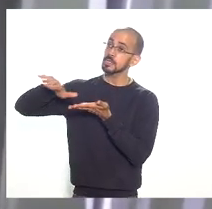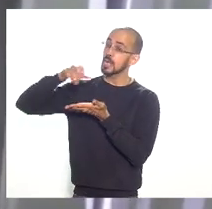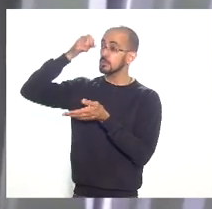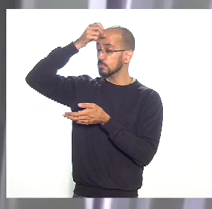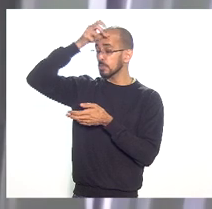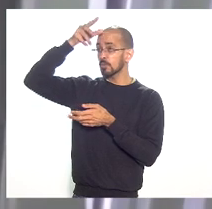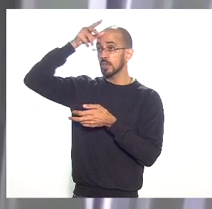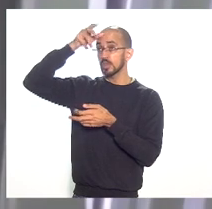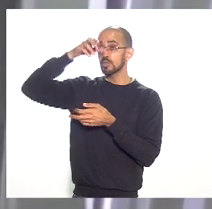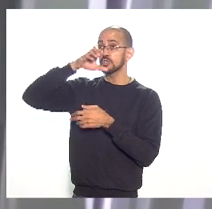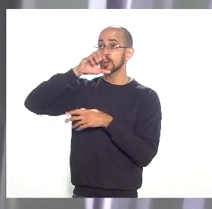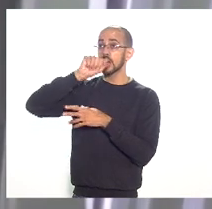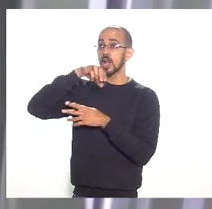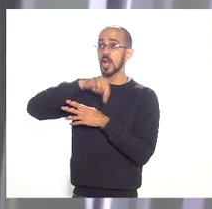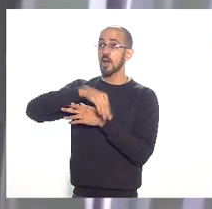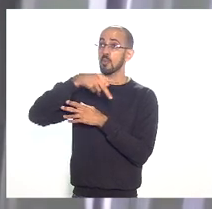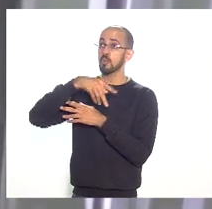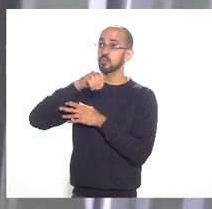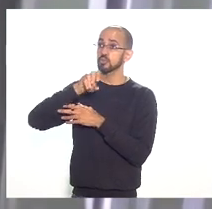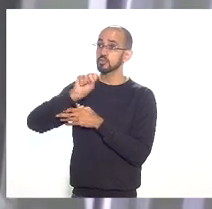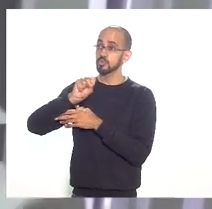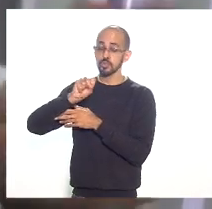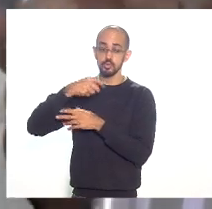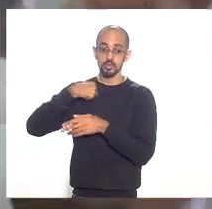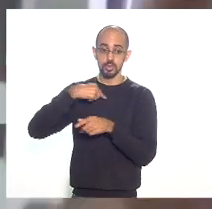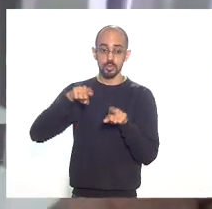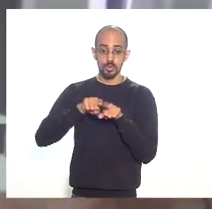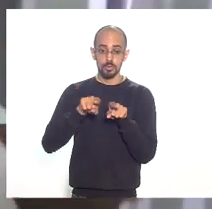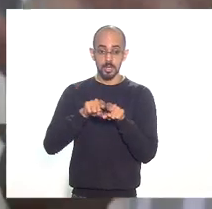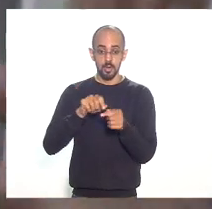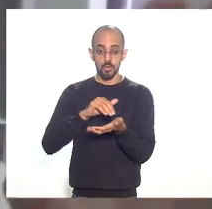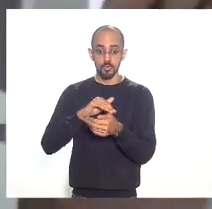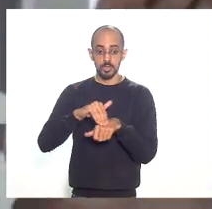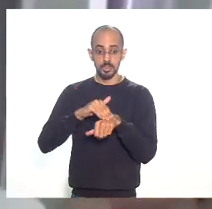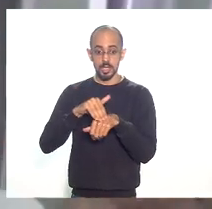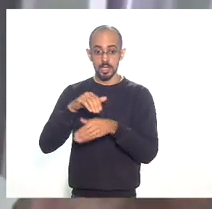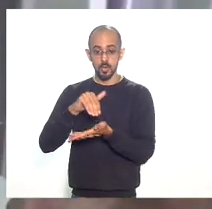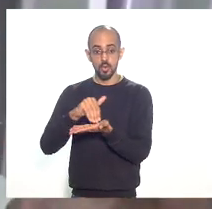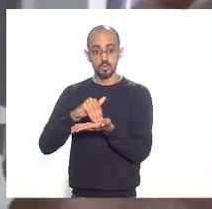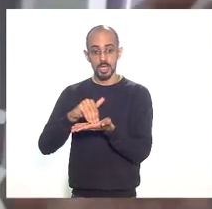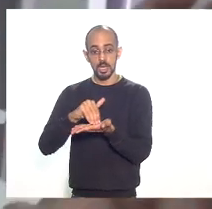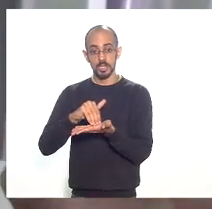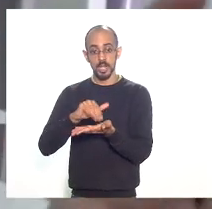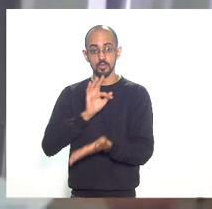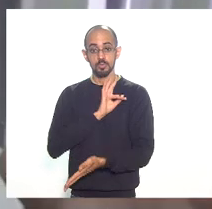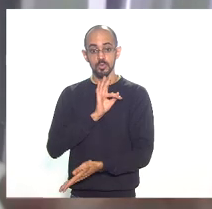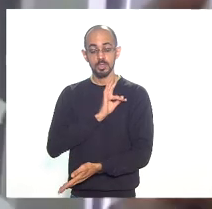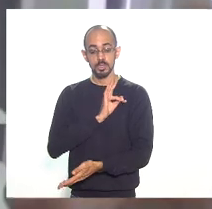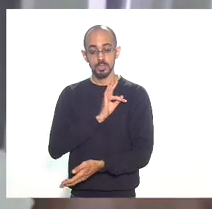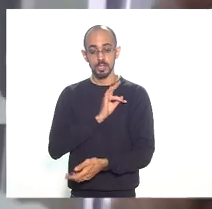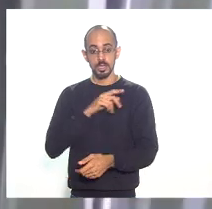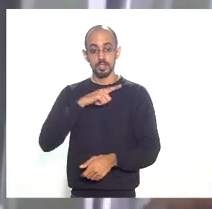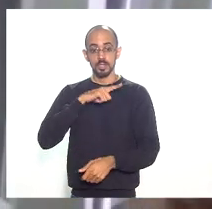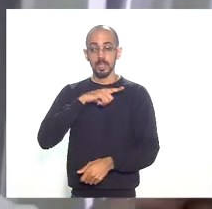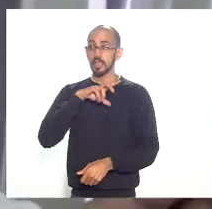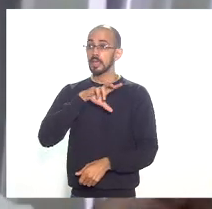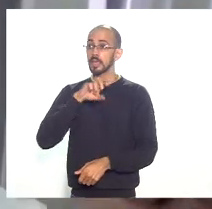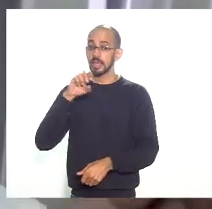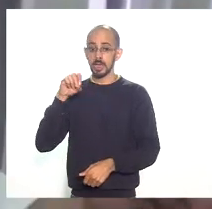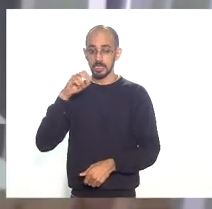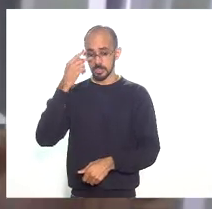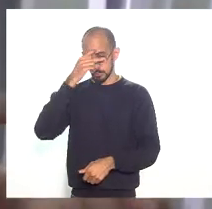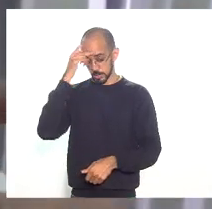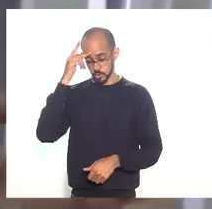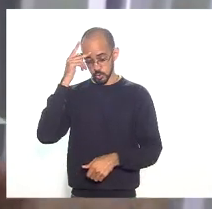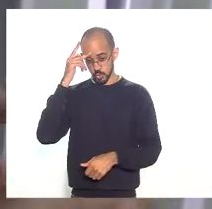com o secretário de Polícia Militar, há um movimento complexo em Campos que envolve cerca de 500 pessoas de